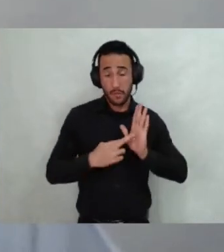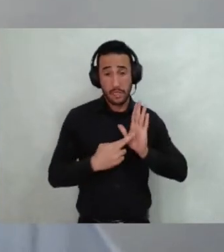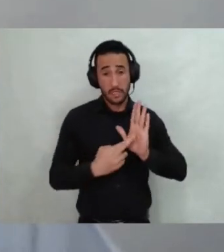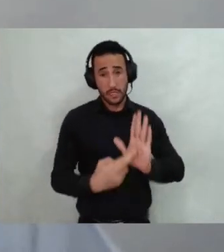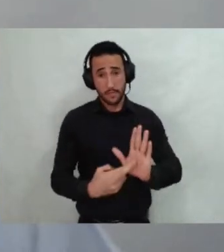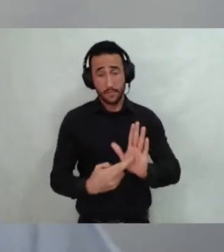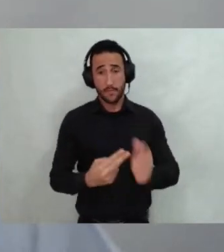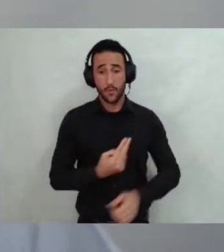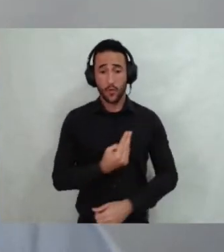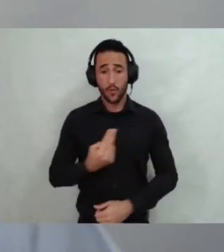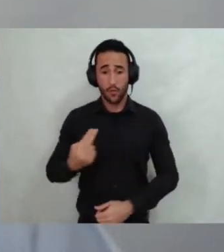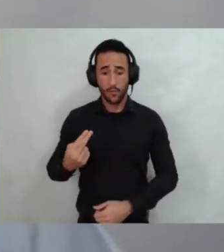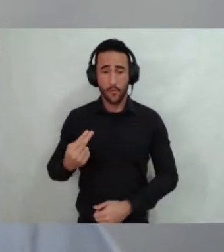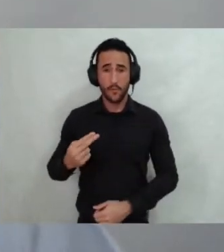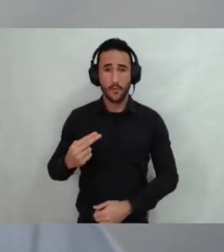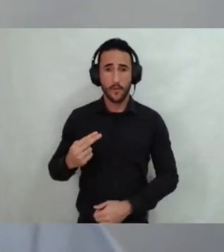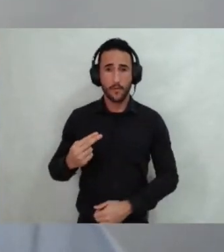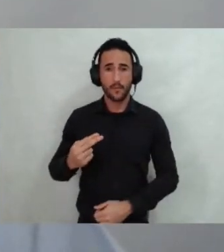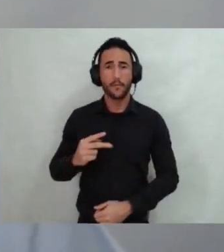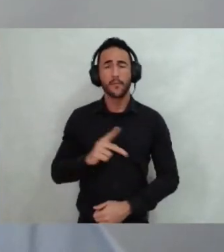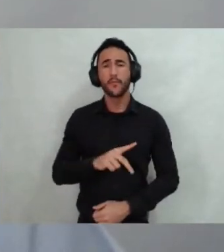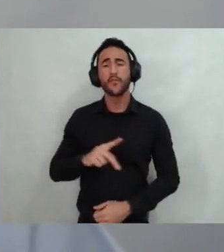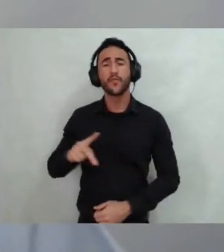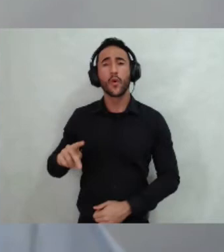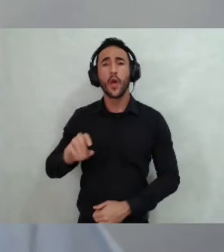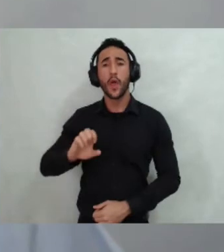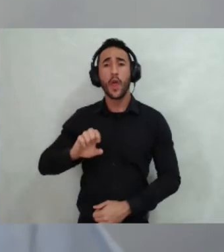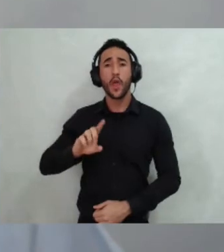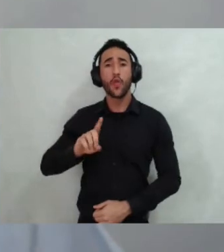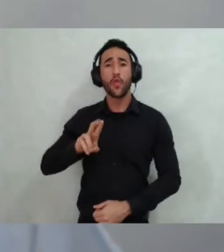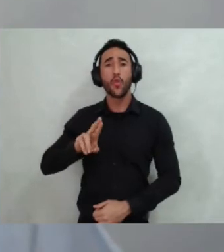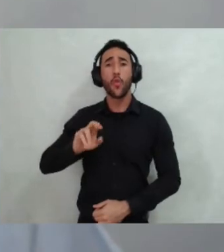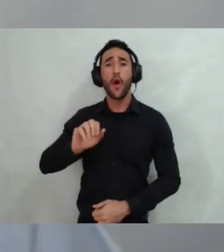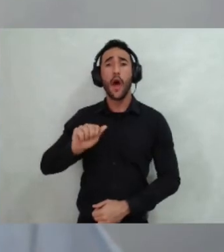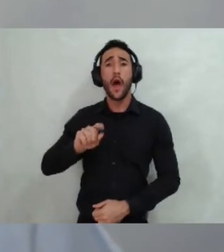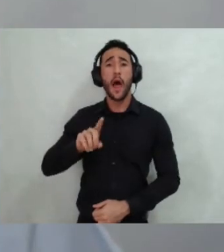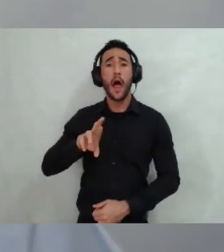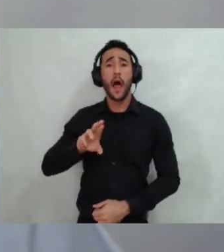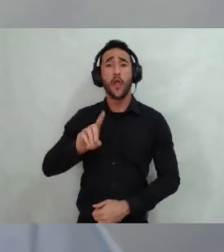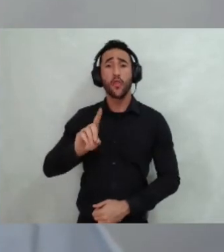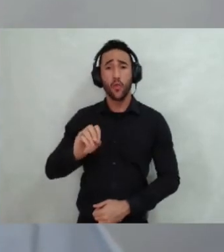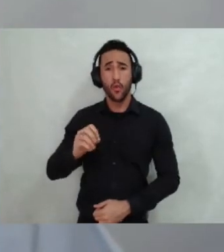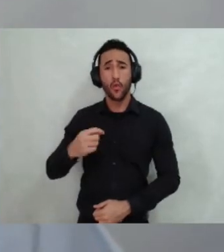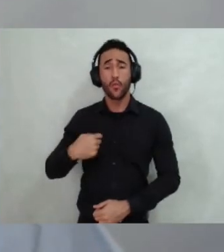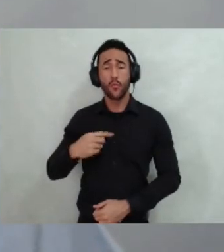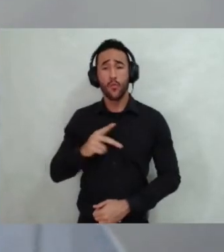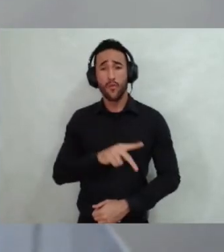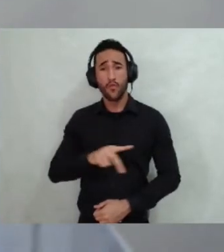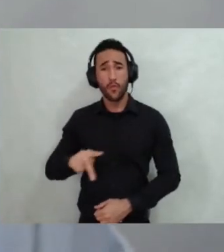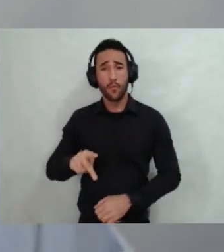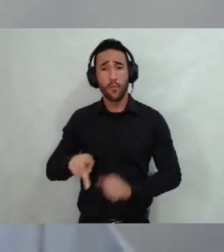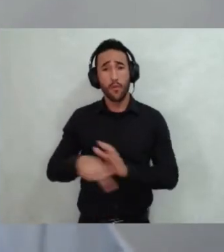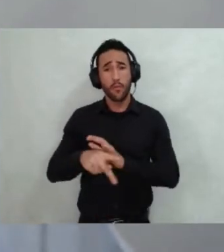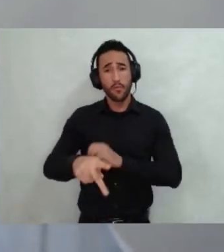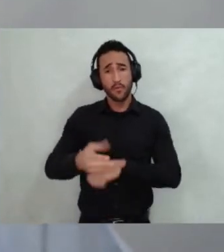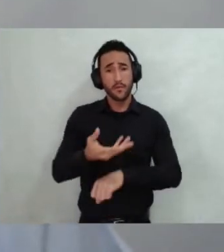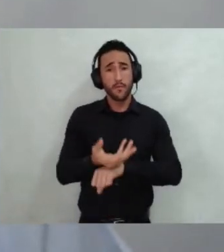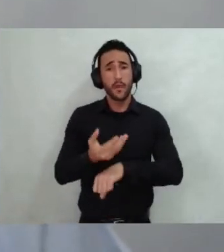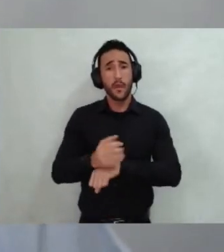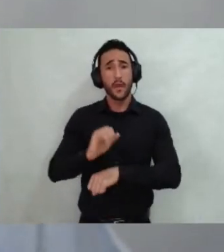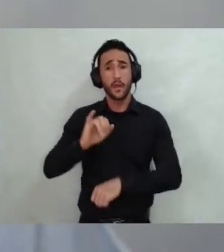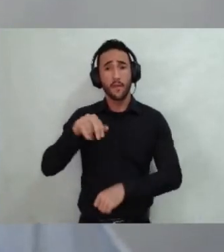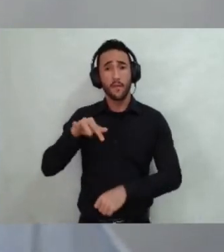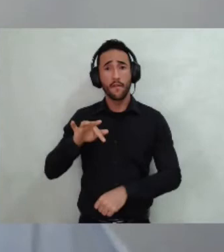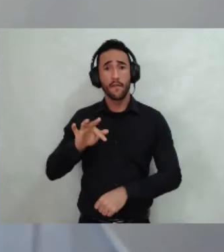o professor Eduardo Medeiros, sou professor associado da disciplina de Infectologia.